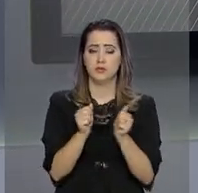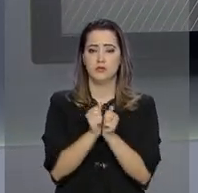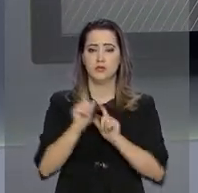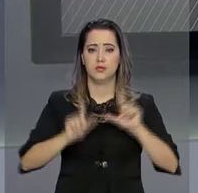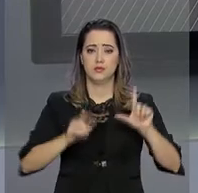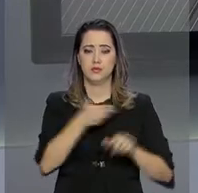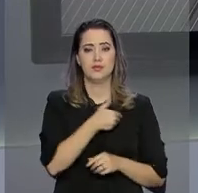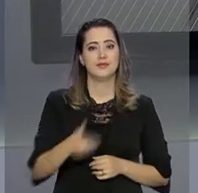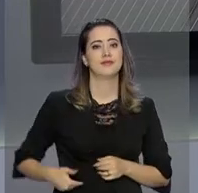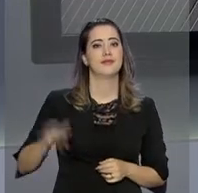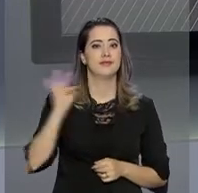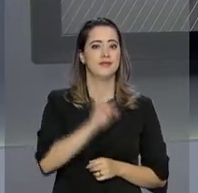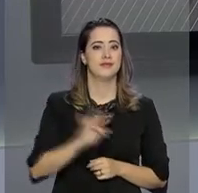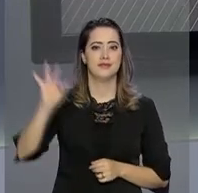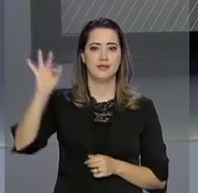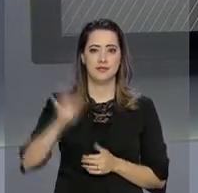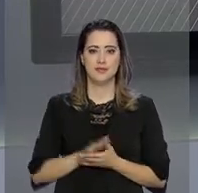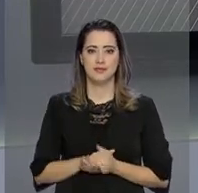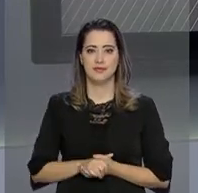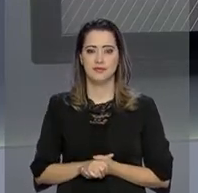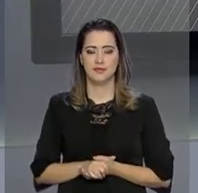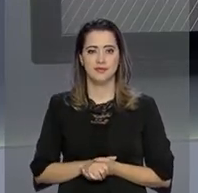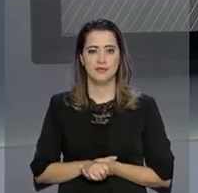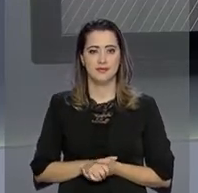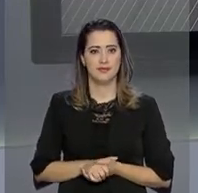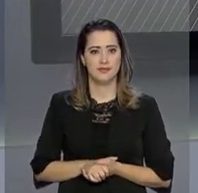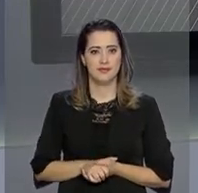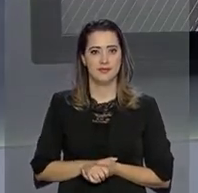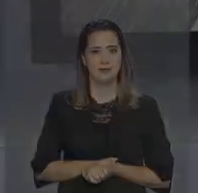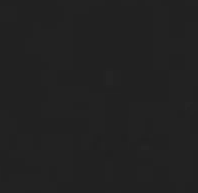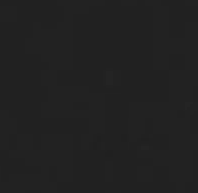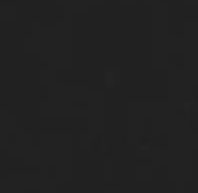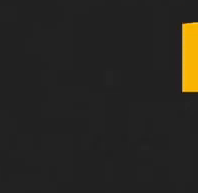continue com a gente aqui na nbr a tv do governo federal